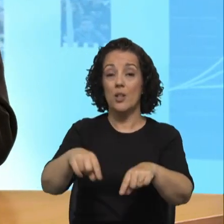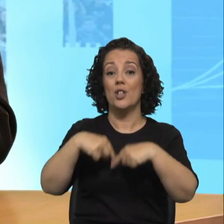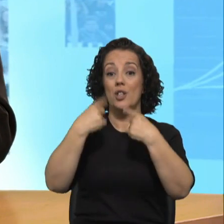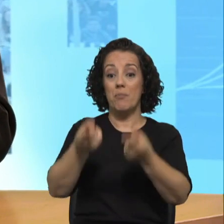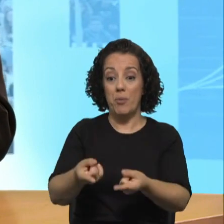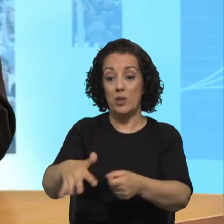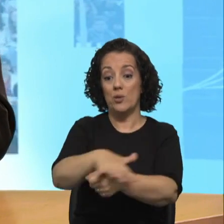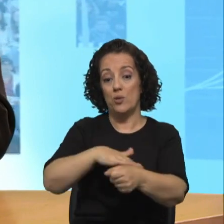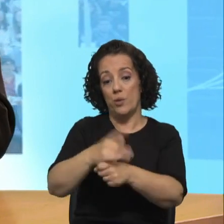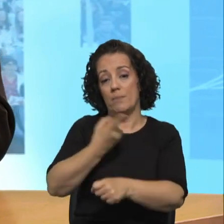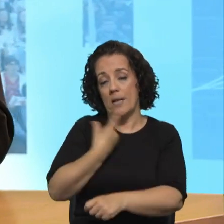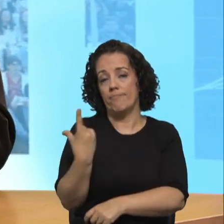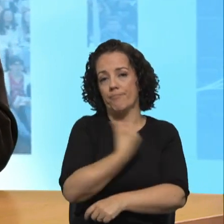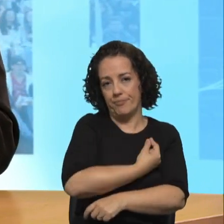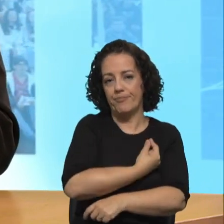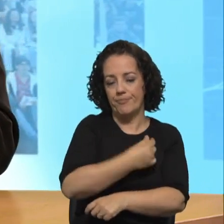em guerra.